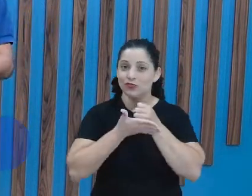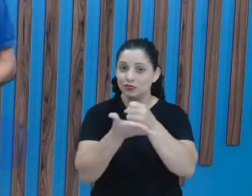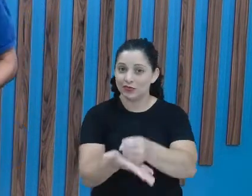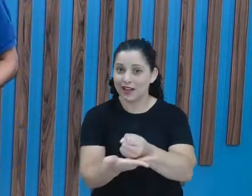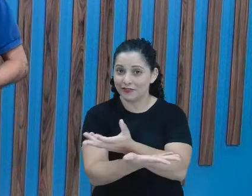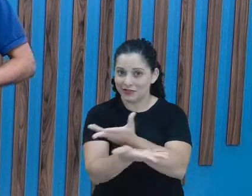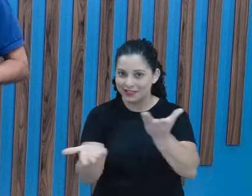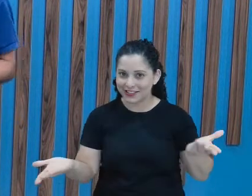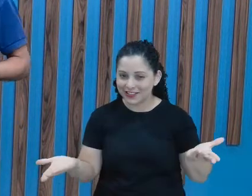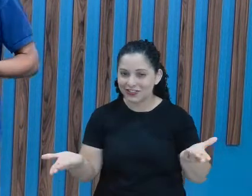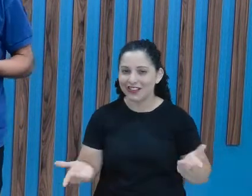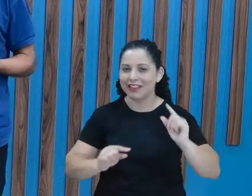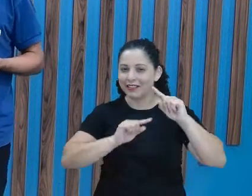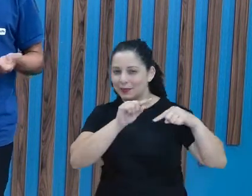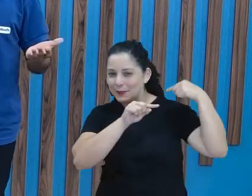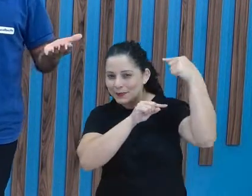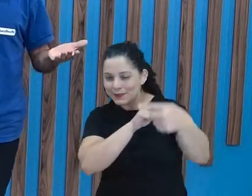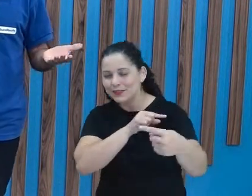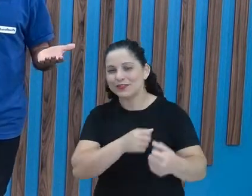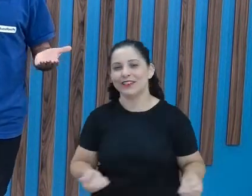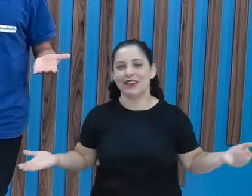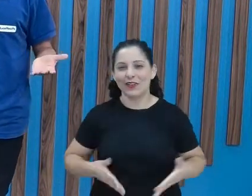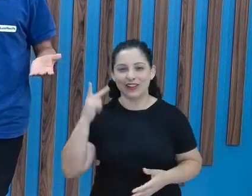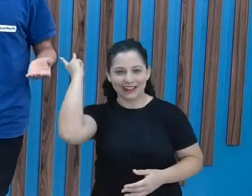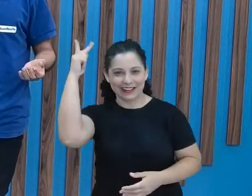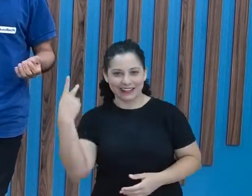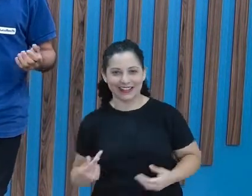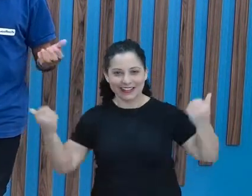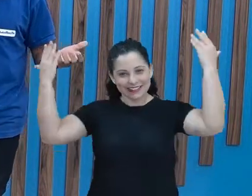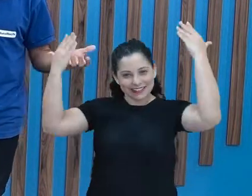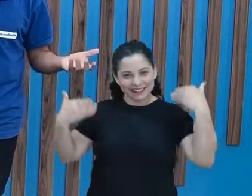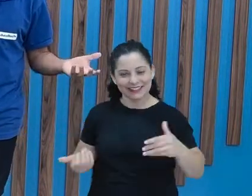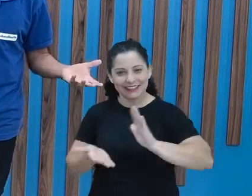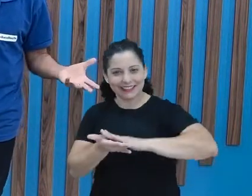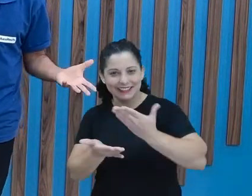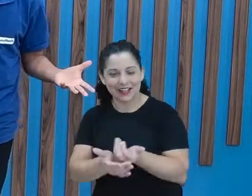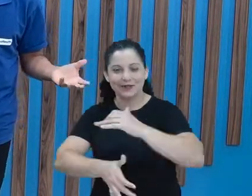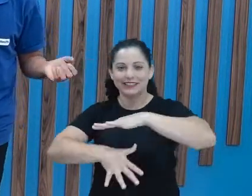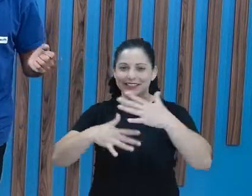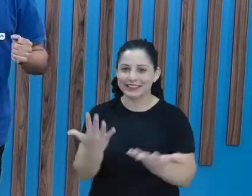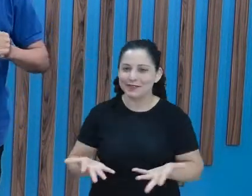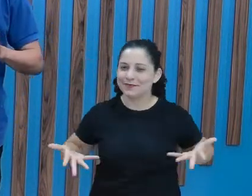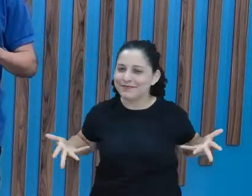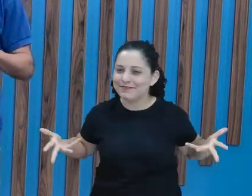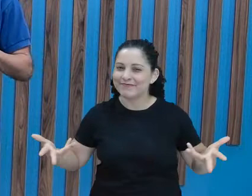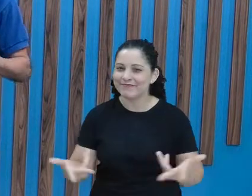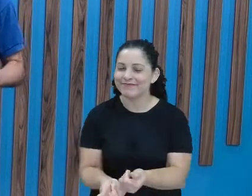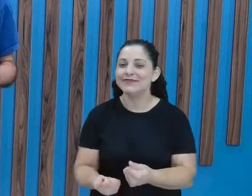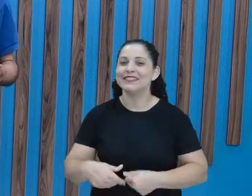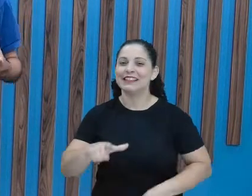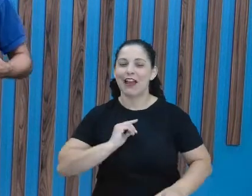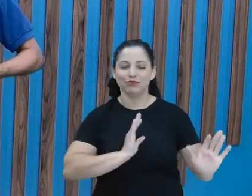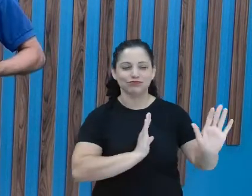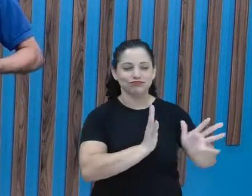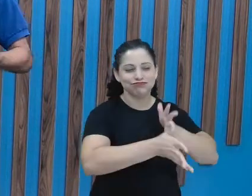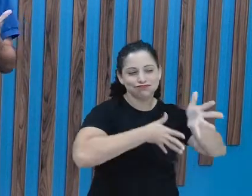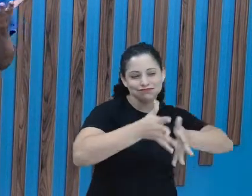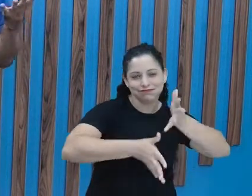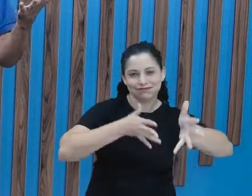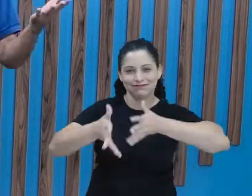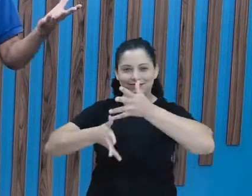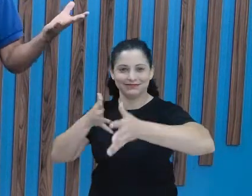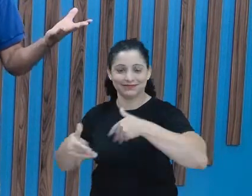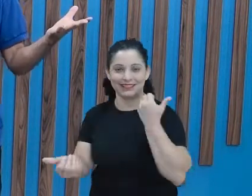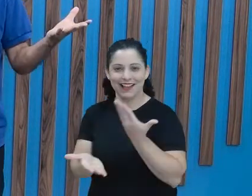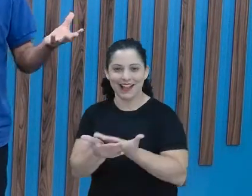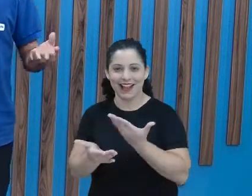nos assuntos posteriores. Está comigo aqui Kézia, nossa intérprete maravilhosa, dando aquele show, abrilhantando a